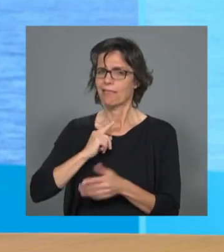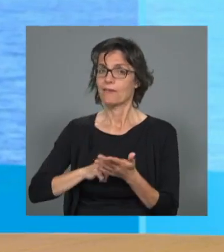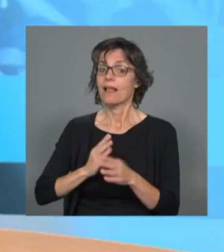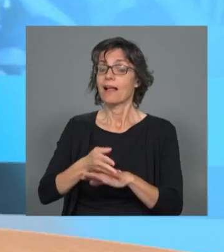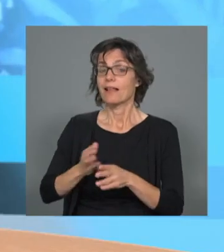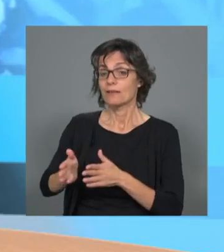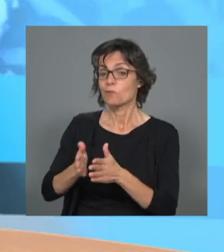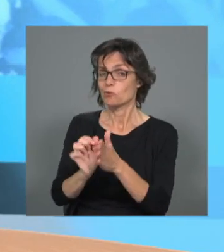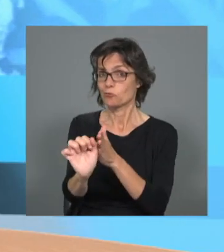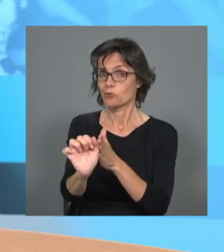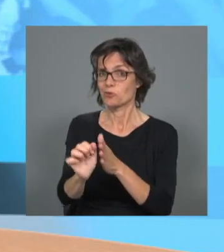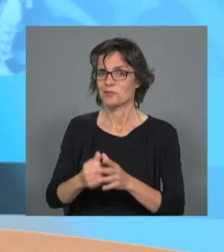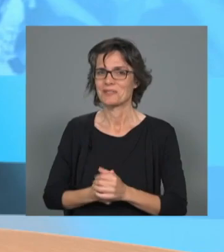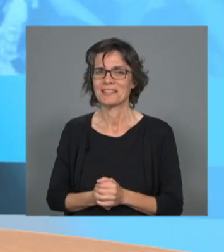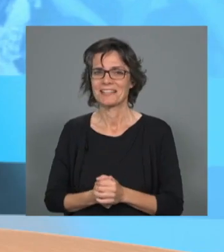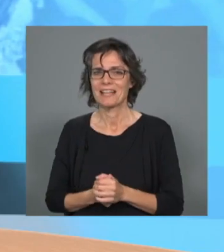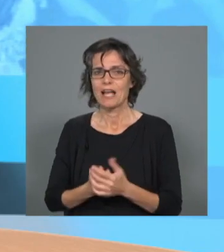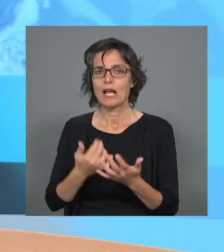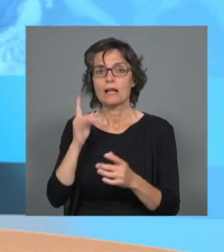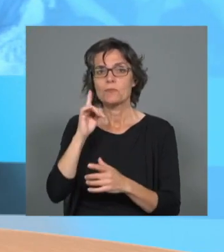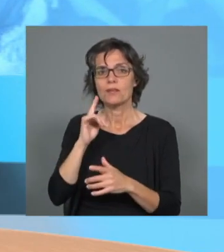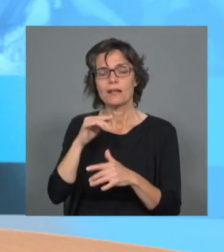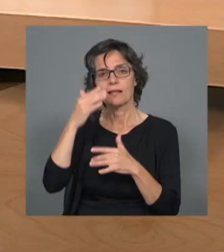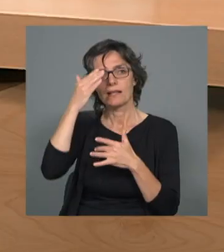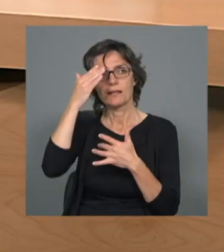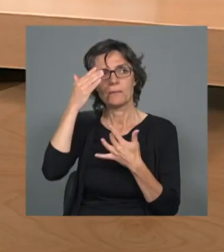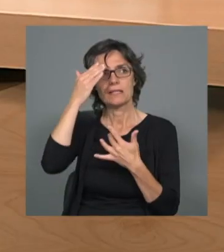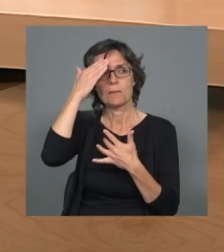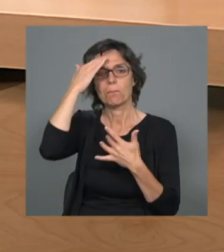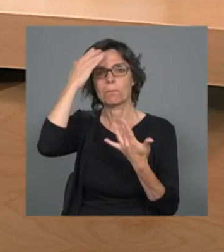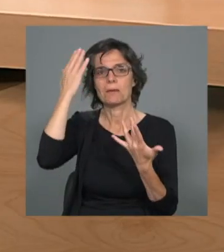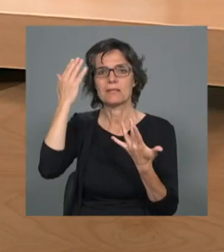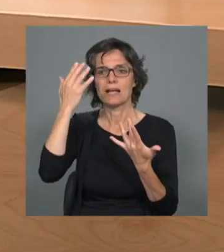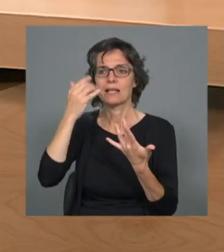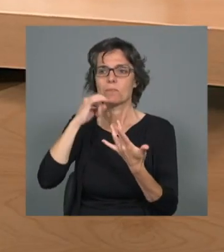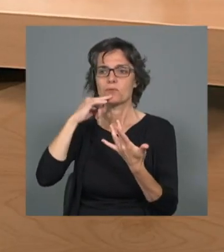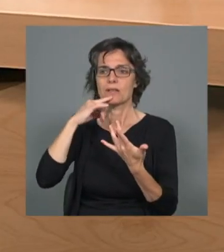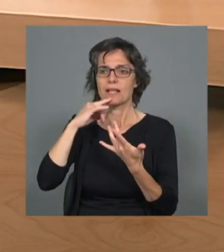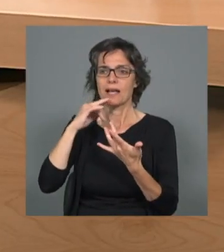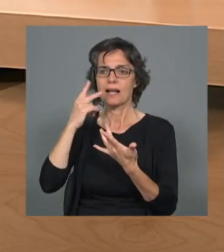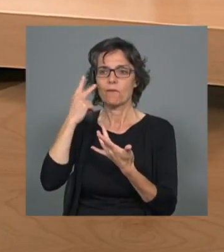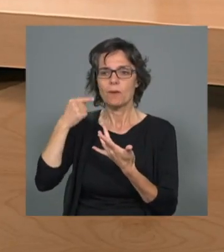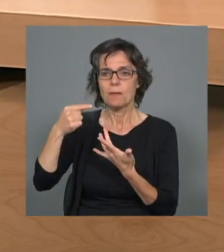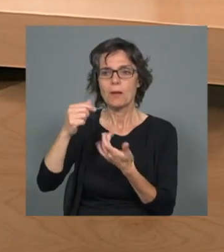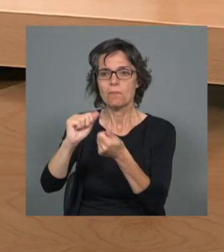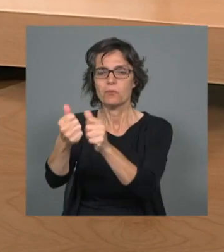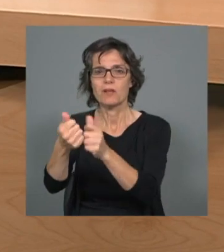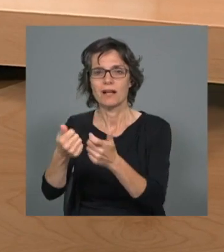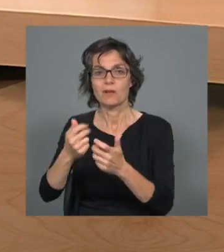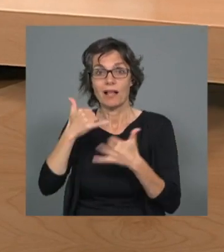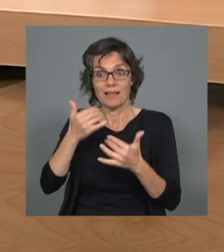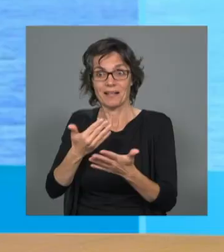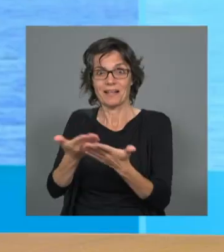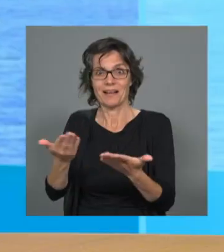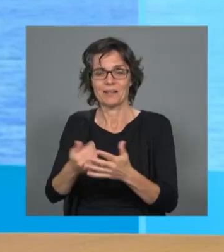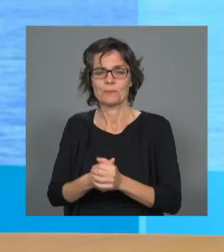que passar esta alegria, passar esta capacidade de impacto que as equipas geram na vida destas pessoas. Nós ao